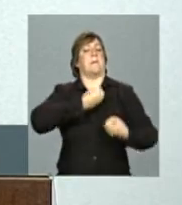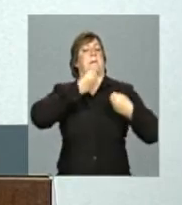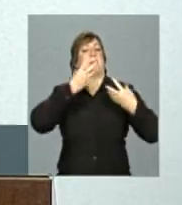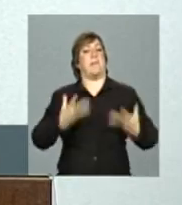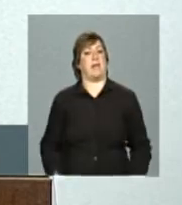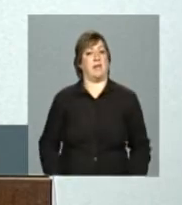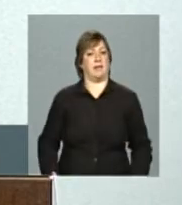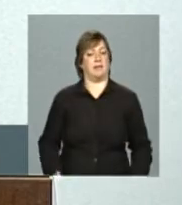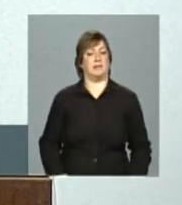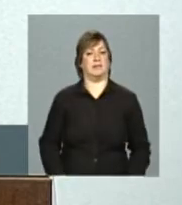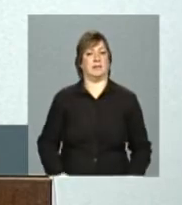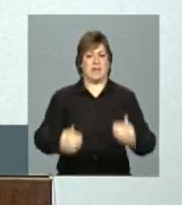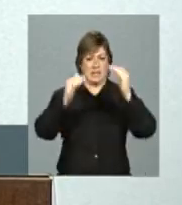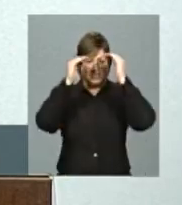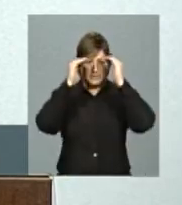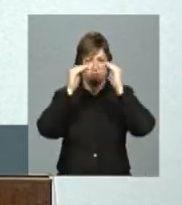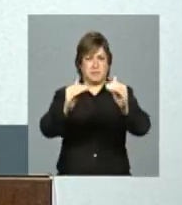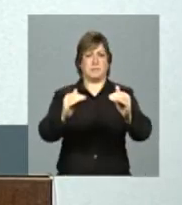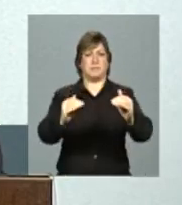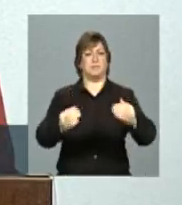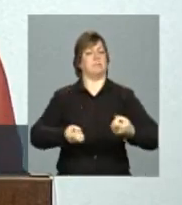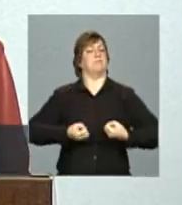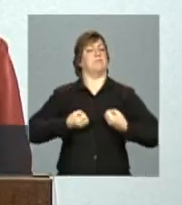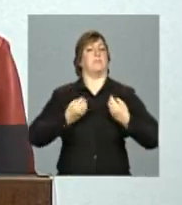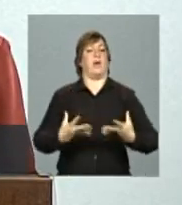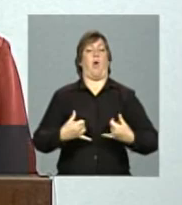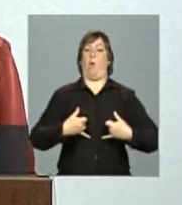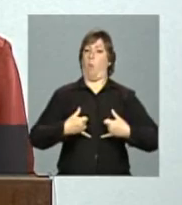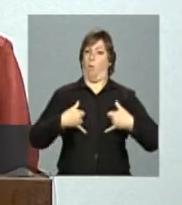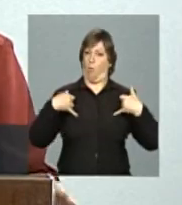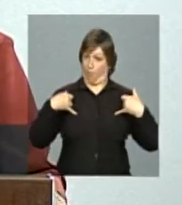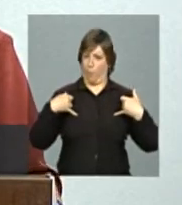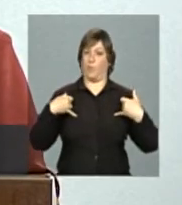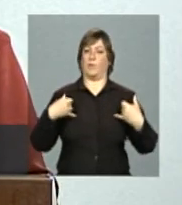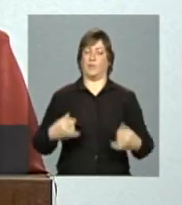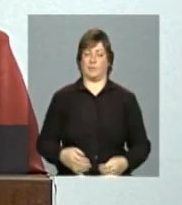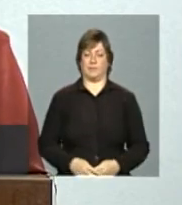Auto respeito não a ela orgulho